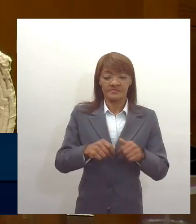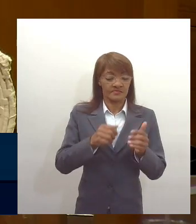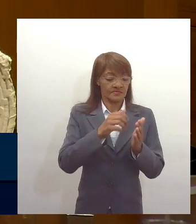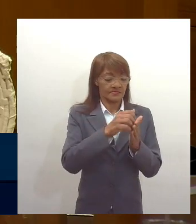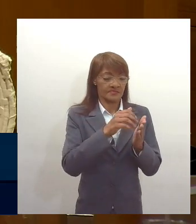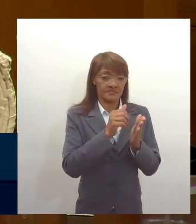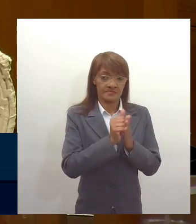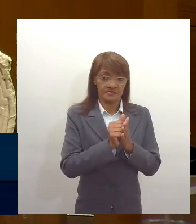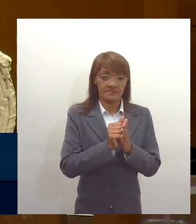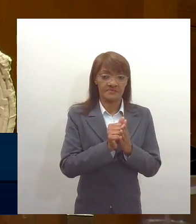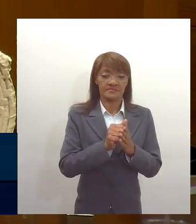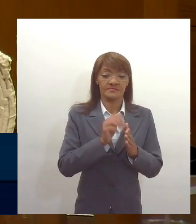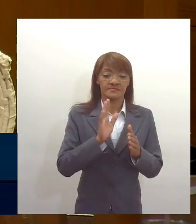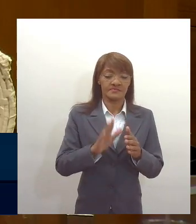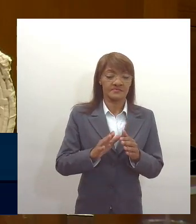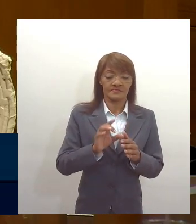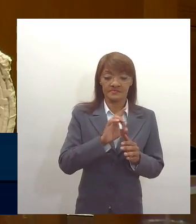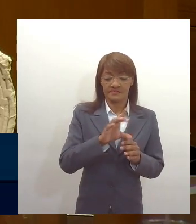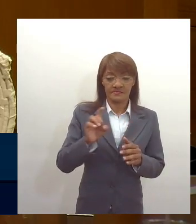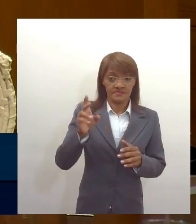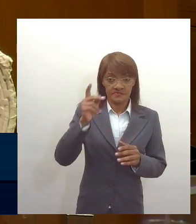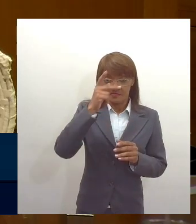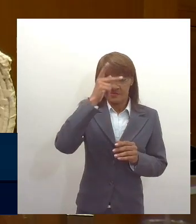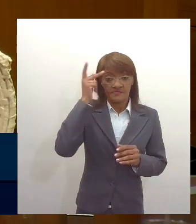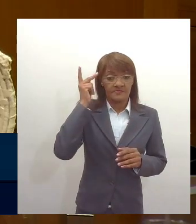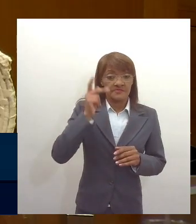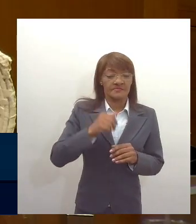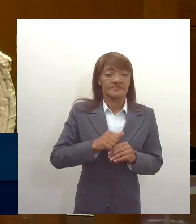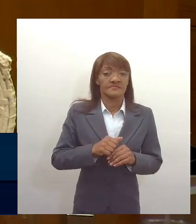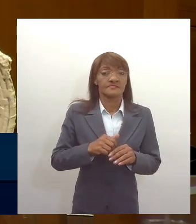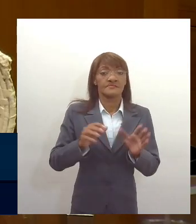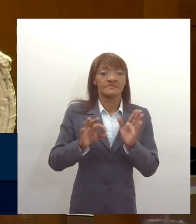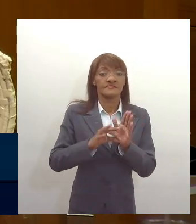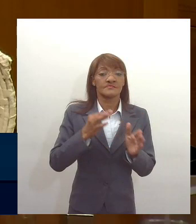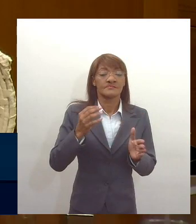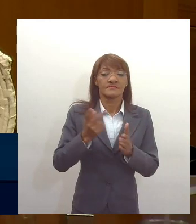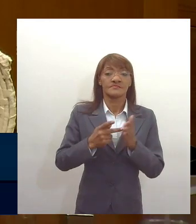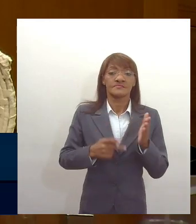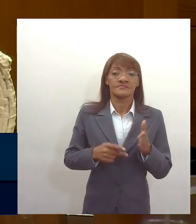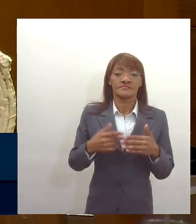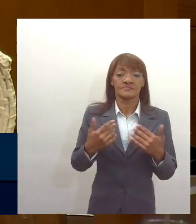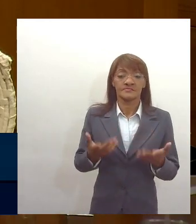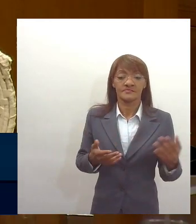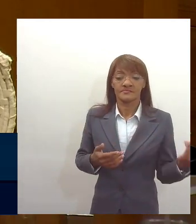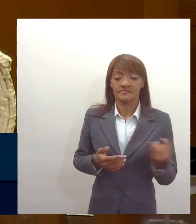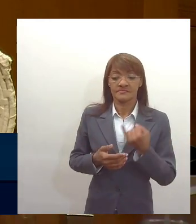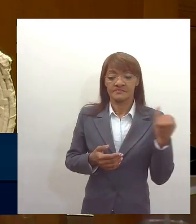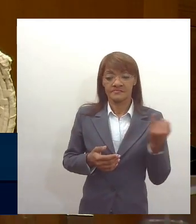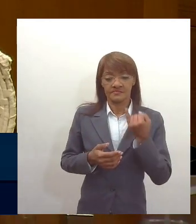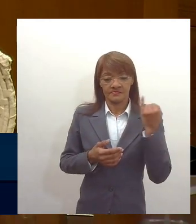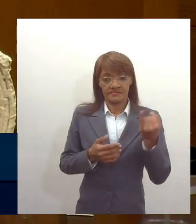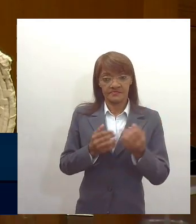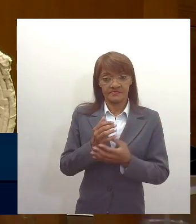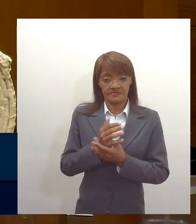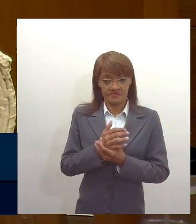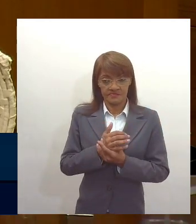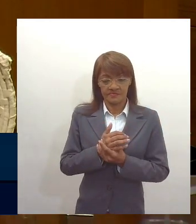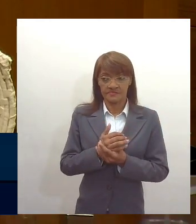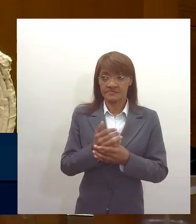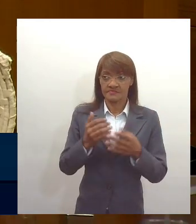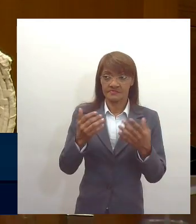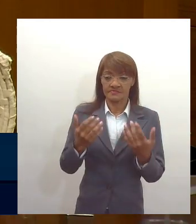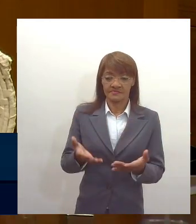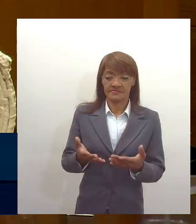para efetivar esse projeto tão importante que é o Transcidadania. Então, foi um encontro muito importante que teve